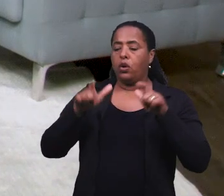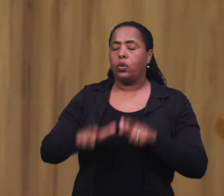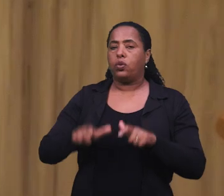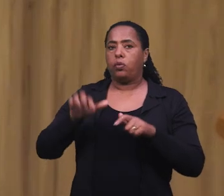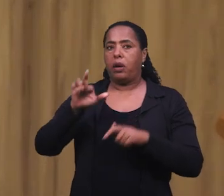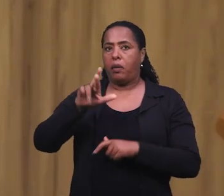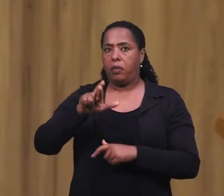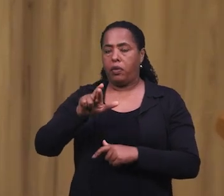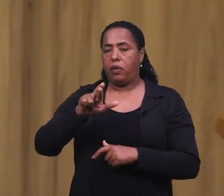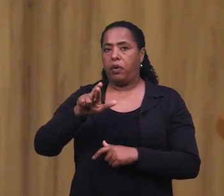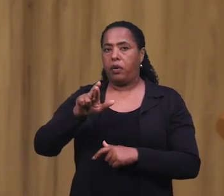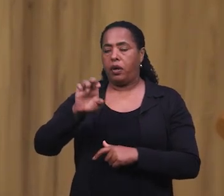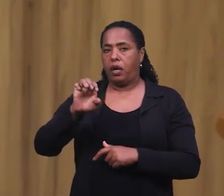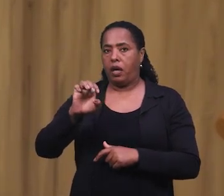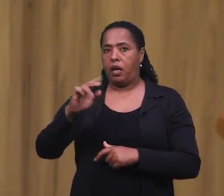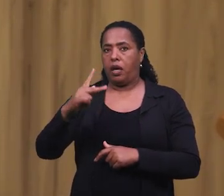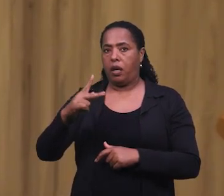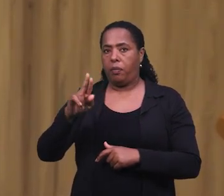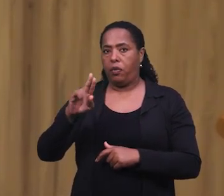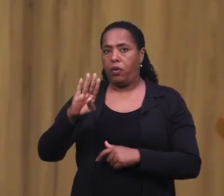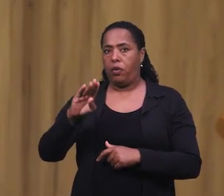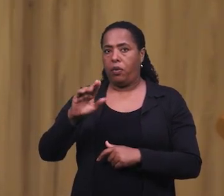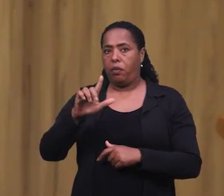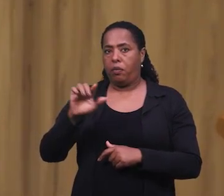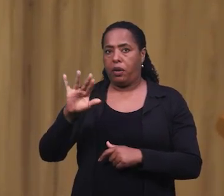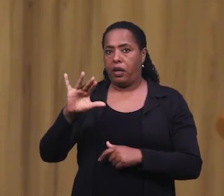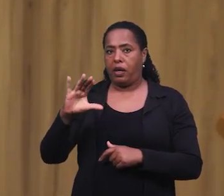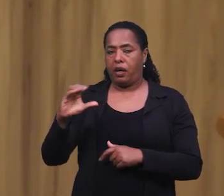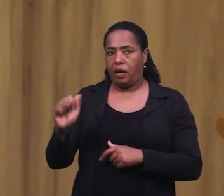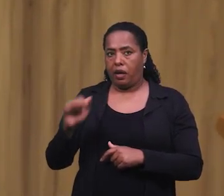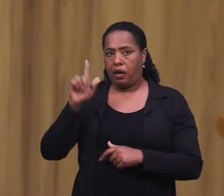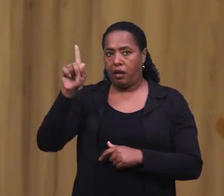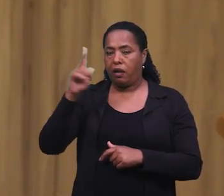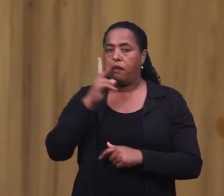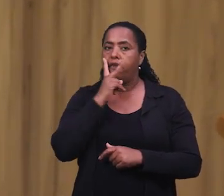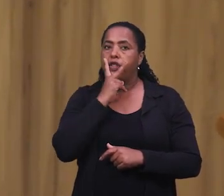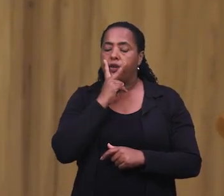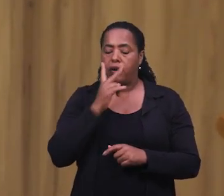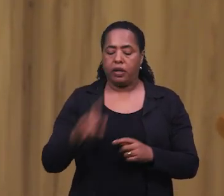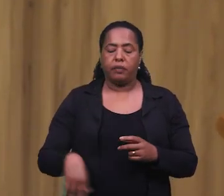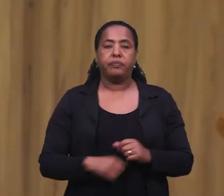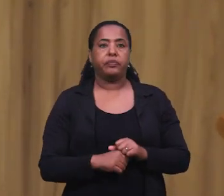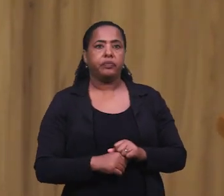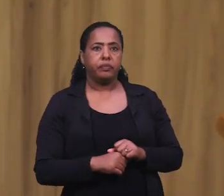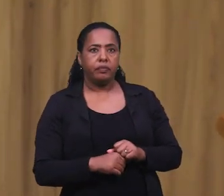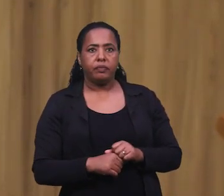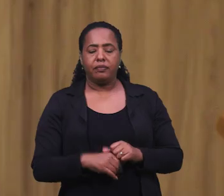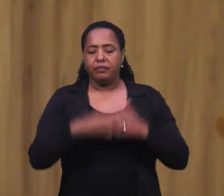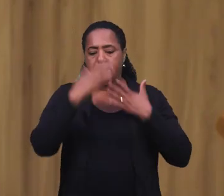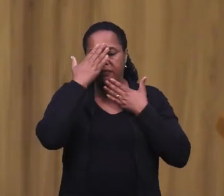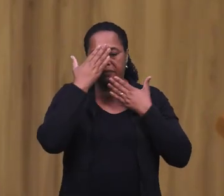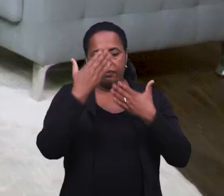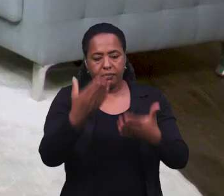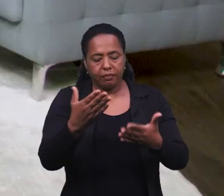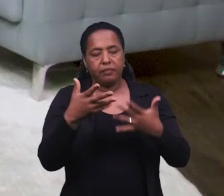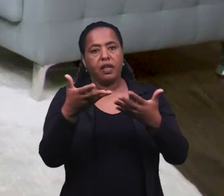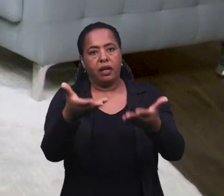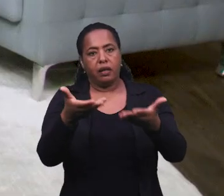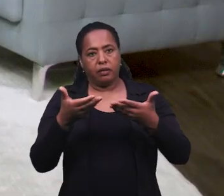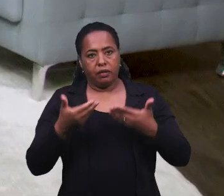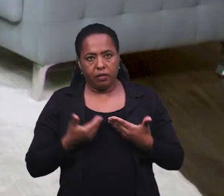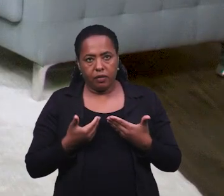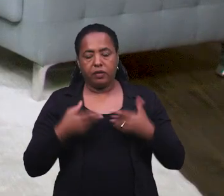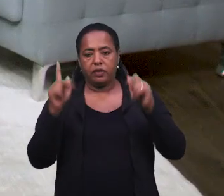Eduardo. Agradeço o convite, pastor Abel, a paz do Senhor ao pastor Abel, a todos que nos assistem nesse programa. Amém, glória a